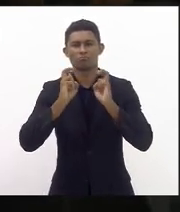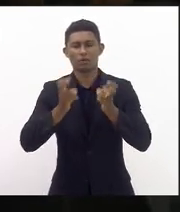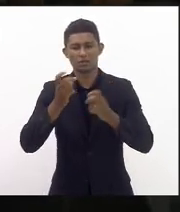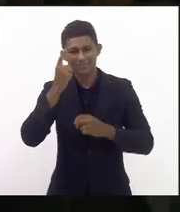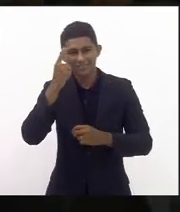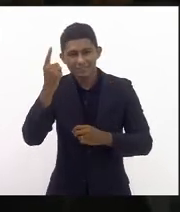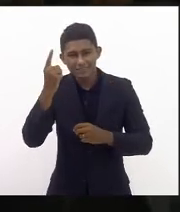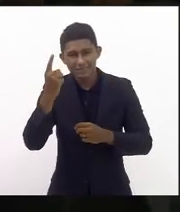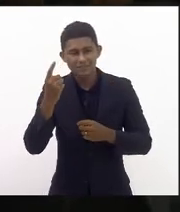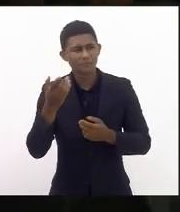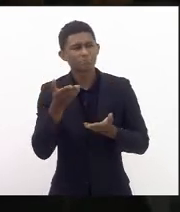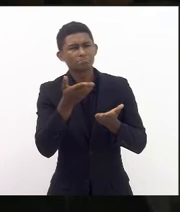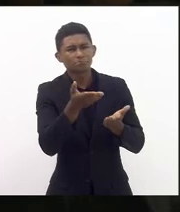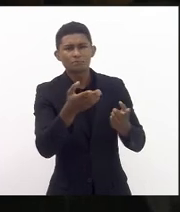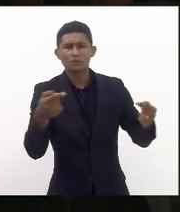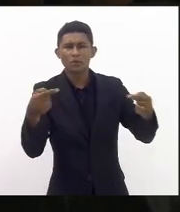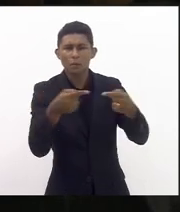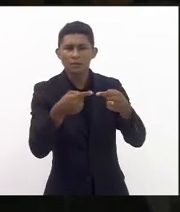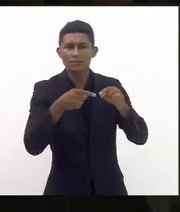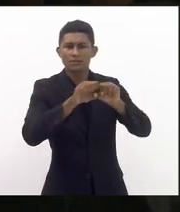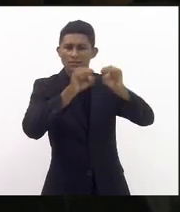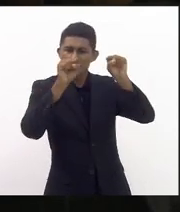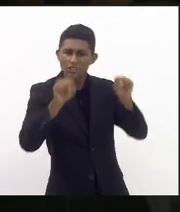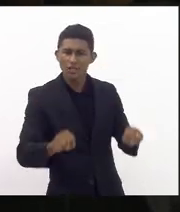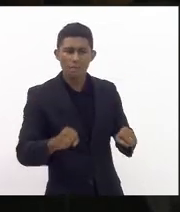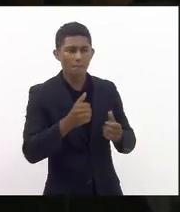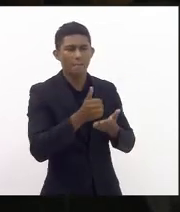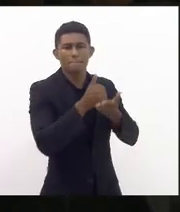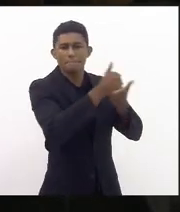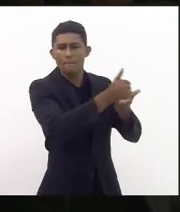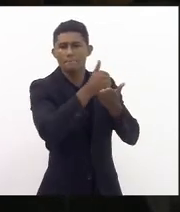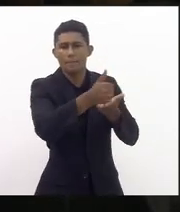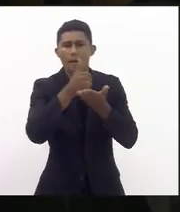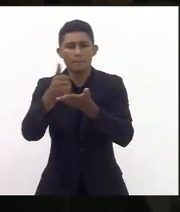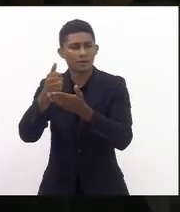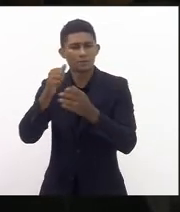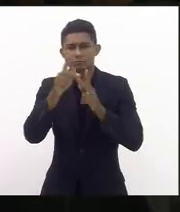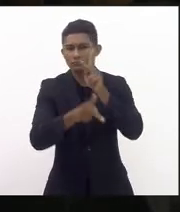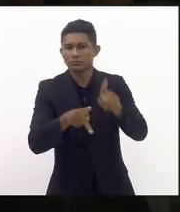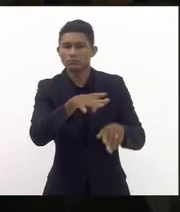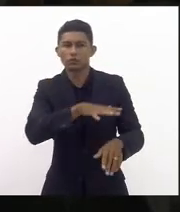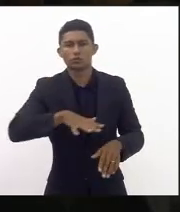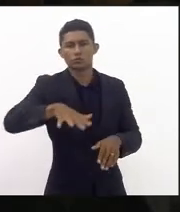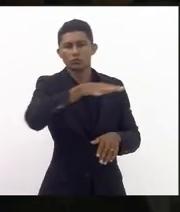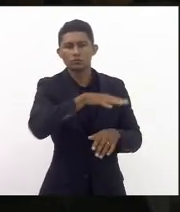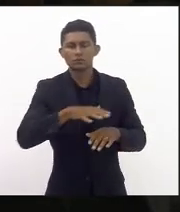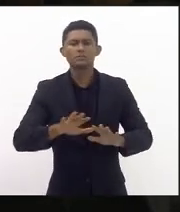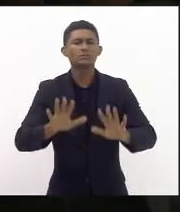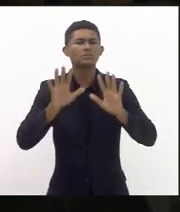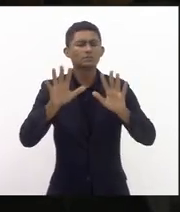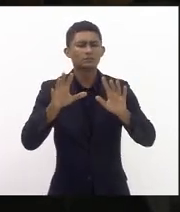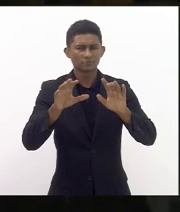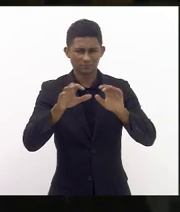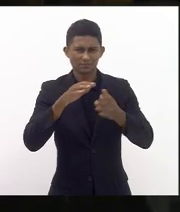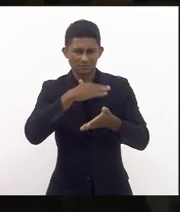Trem é estruturador do sistema de transporte. Quando a Secretaria de Transporte